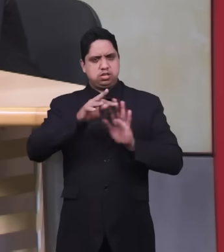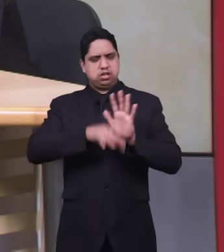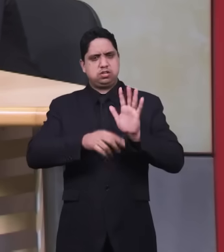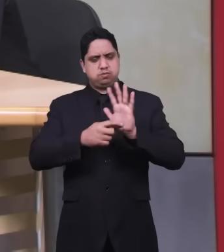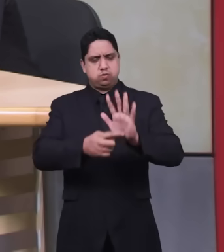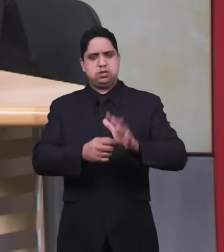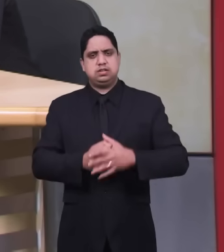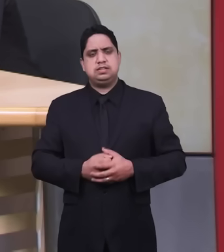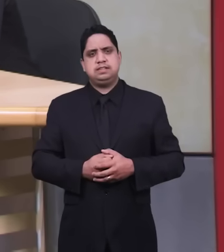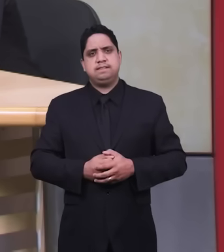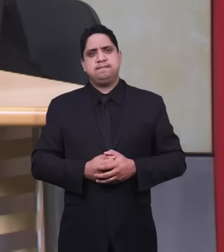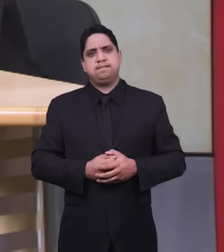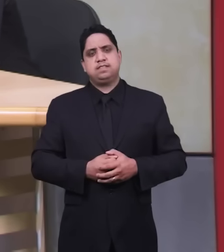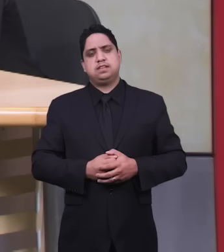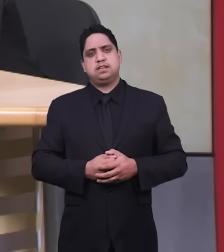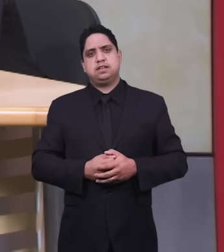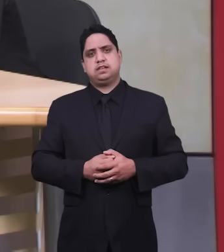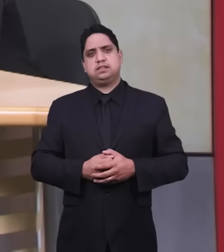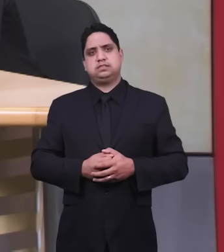Atos 19. Então, Paulo